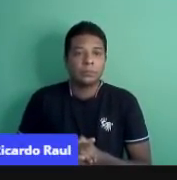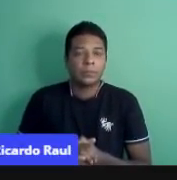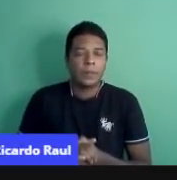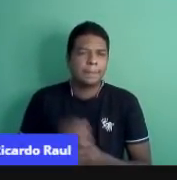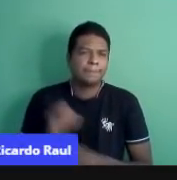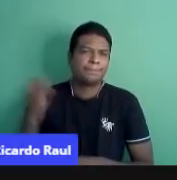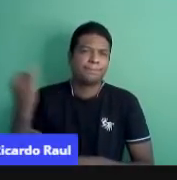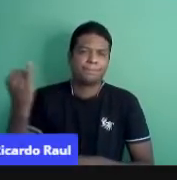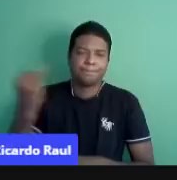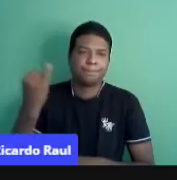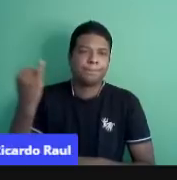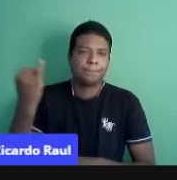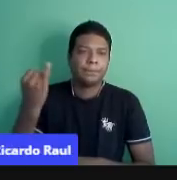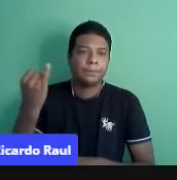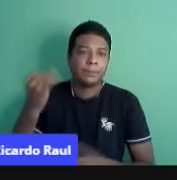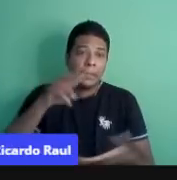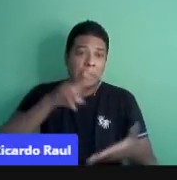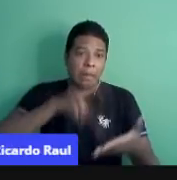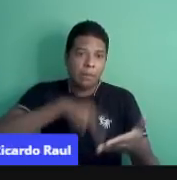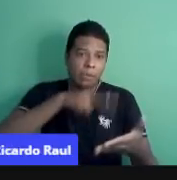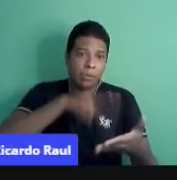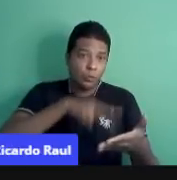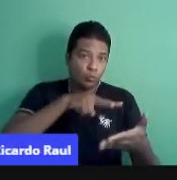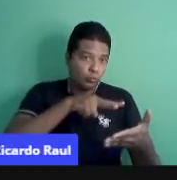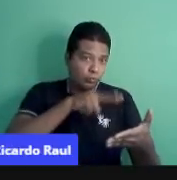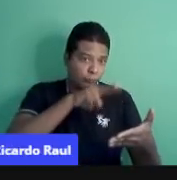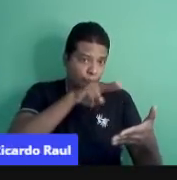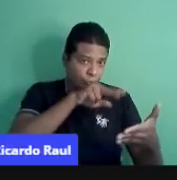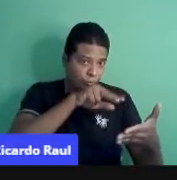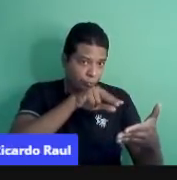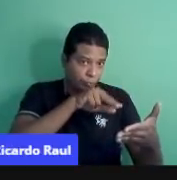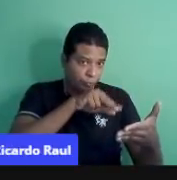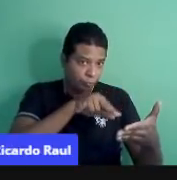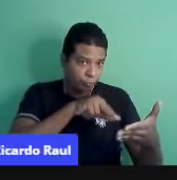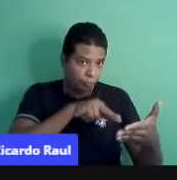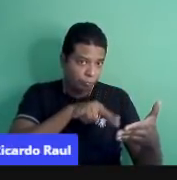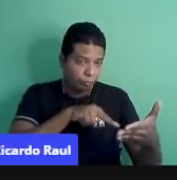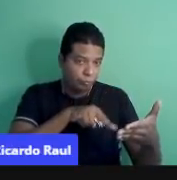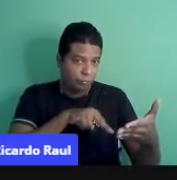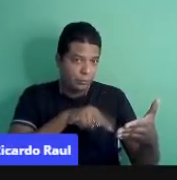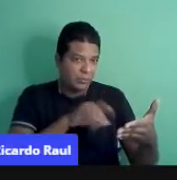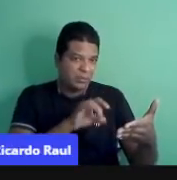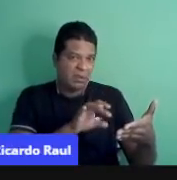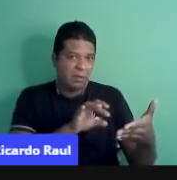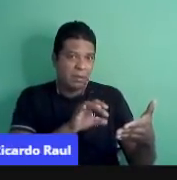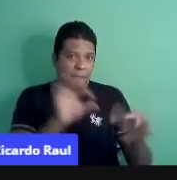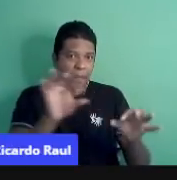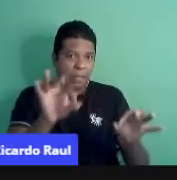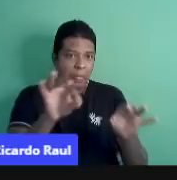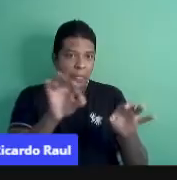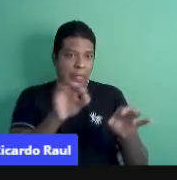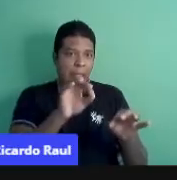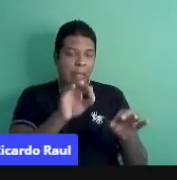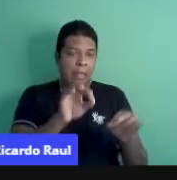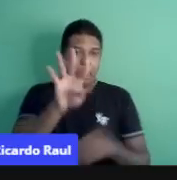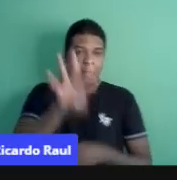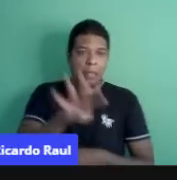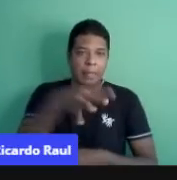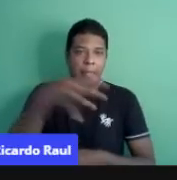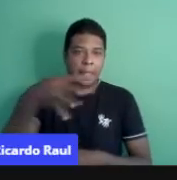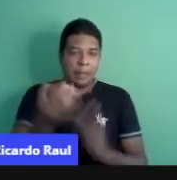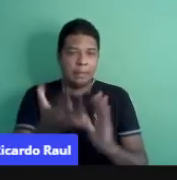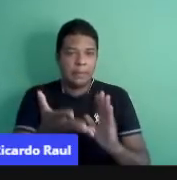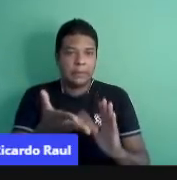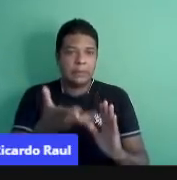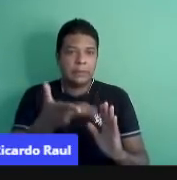importante que seja lido na íntegra. Comecem a ler, não peguem apenas a tabelinha com as